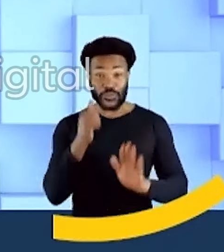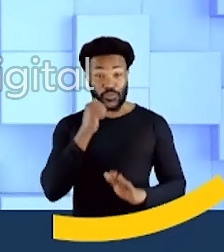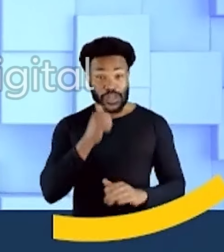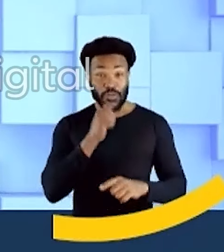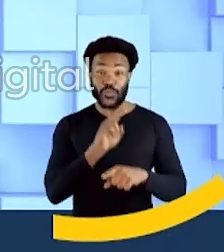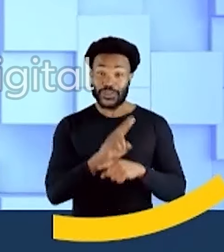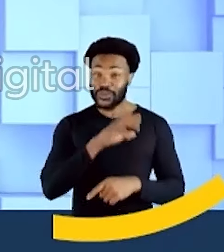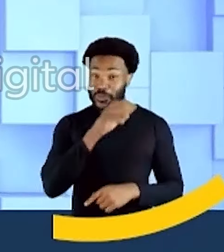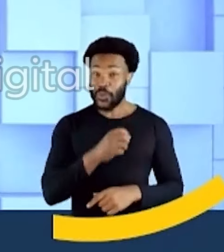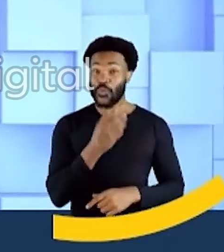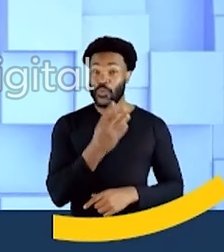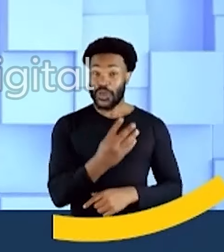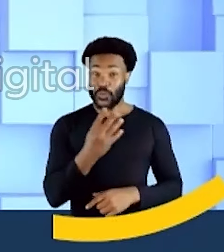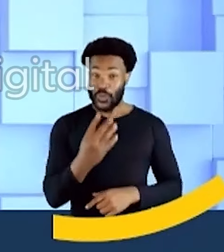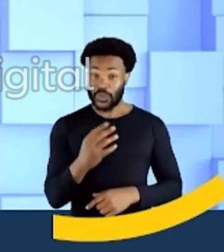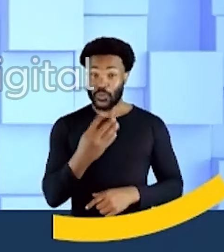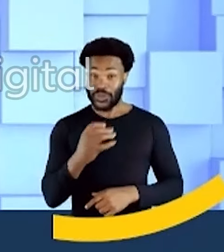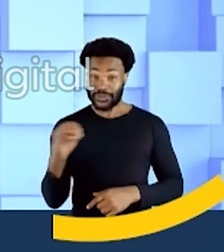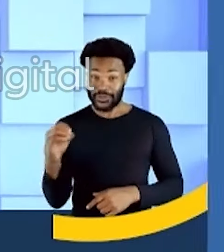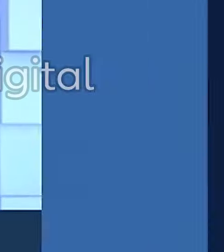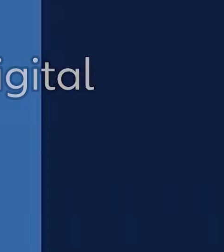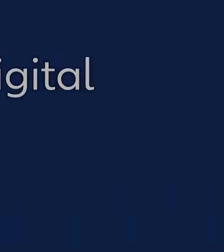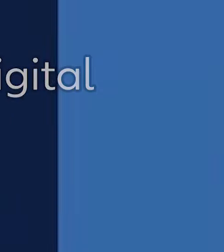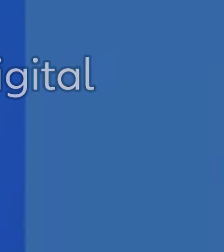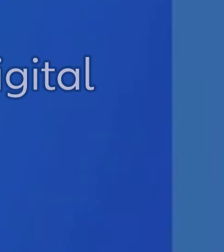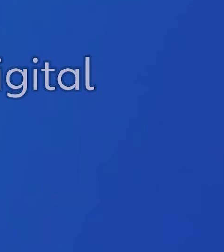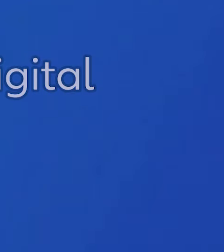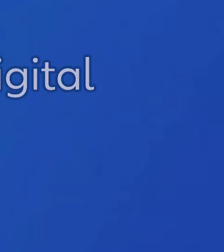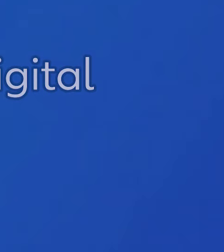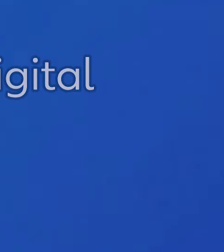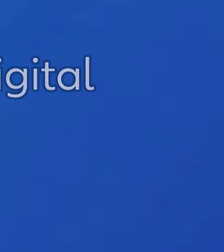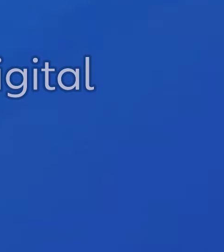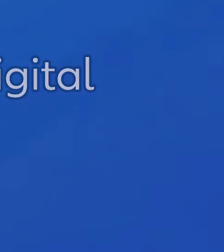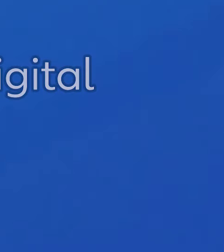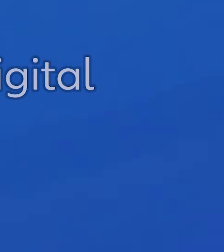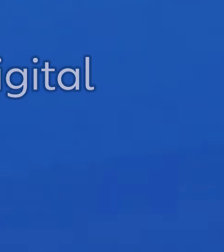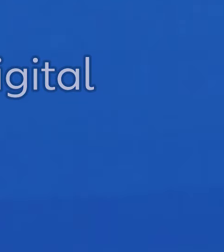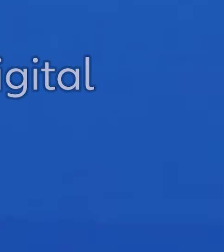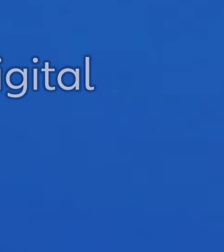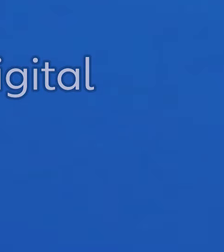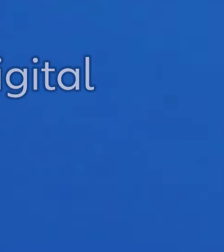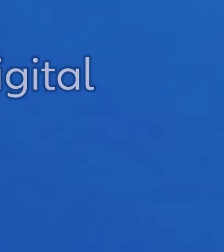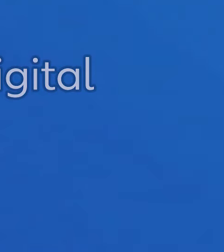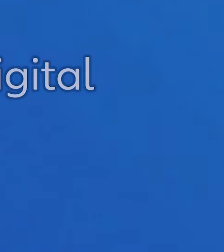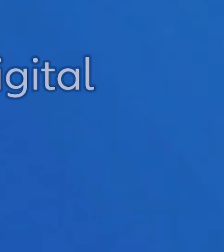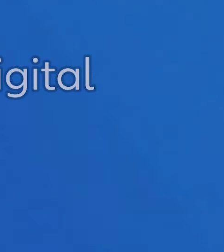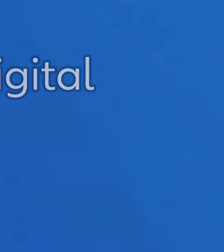a voz feminina da proteção animal, 44-400. União Brasil.